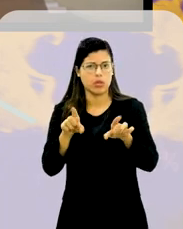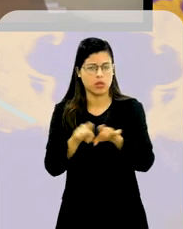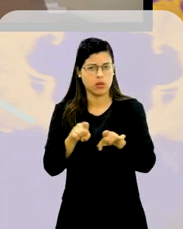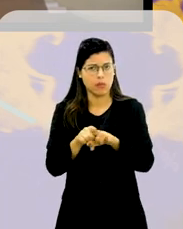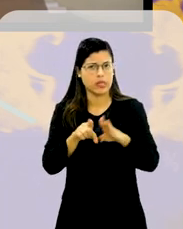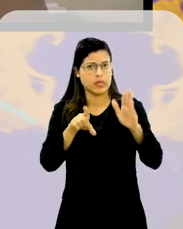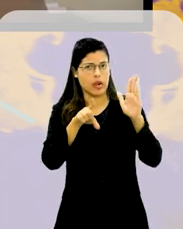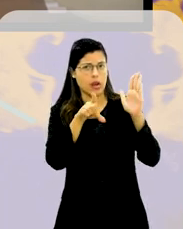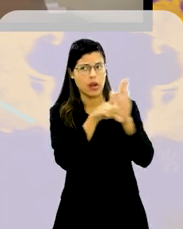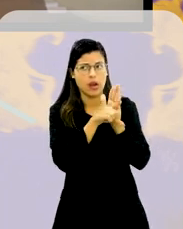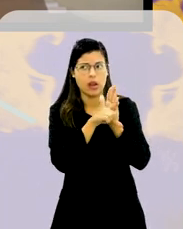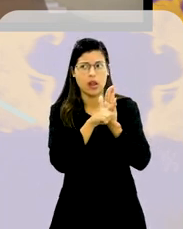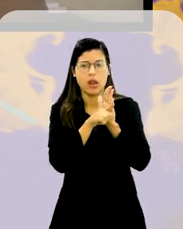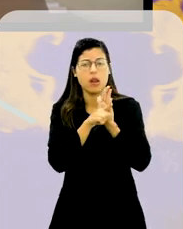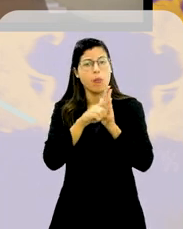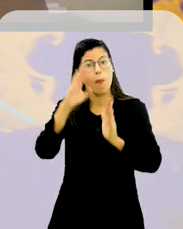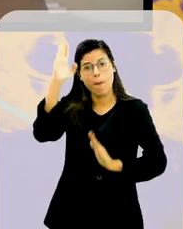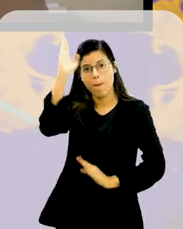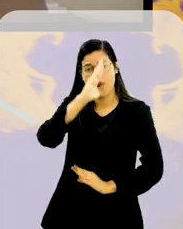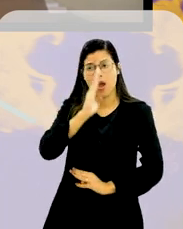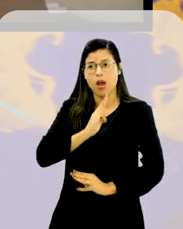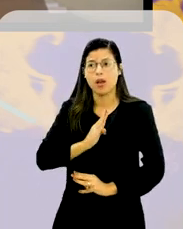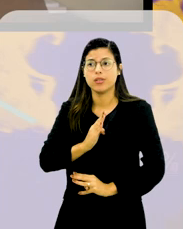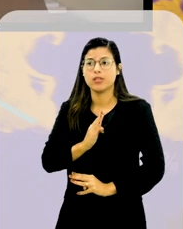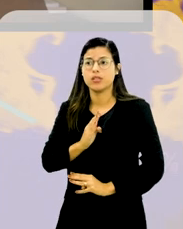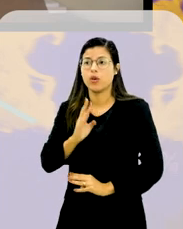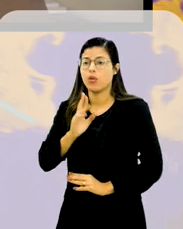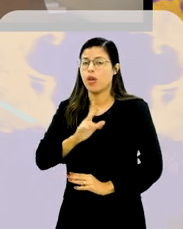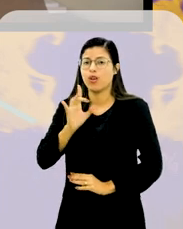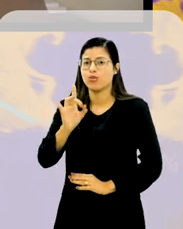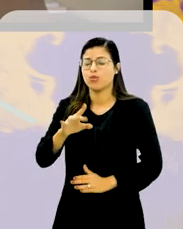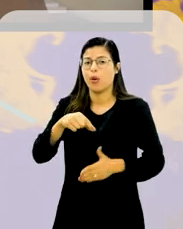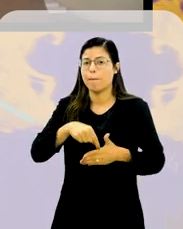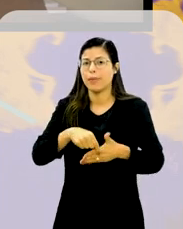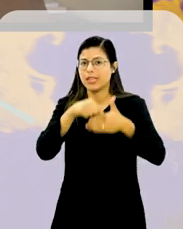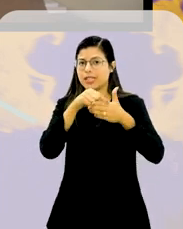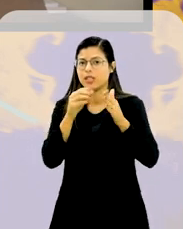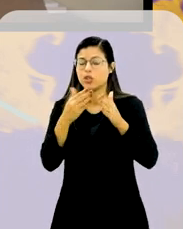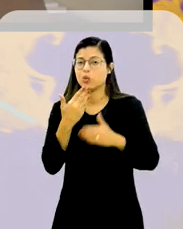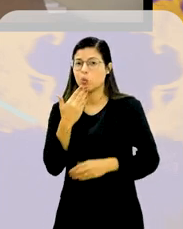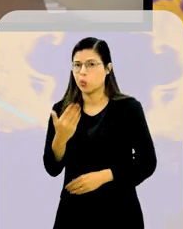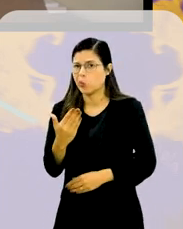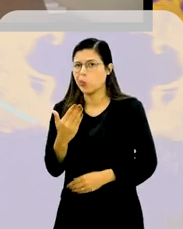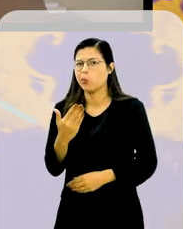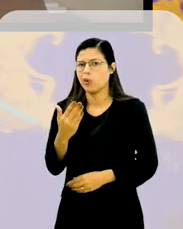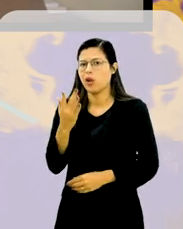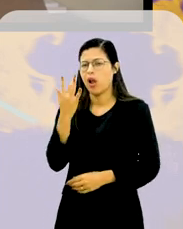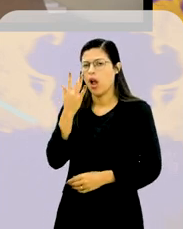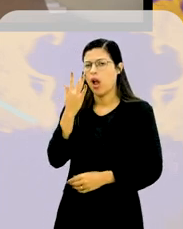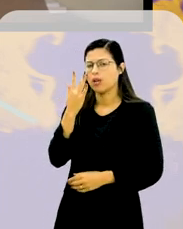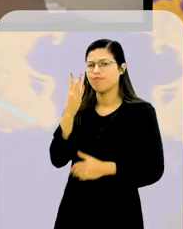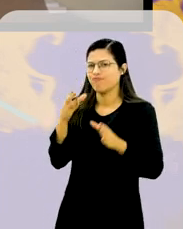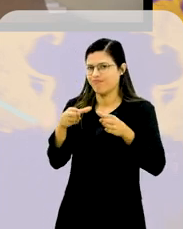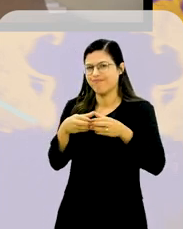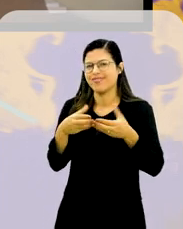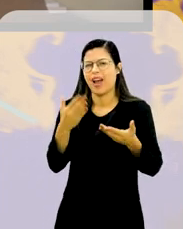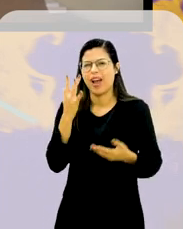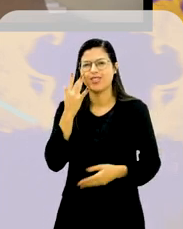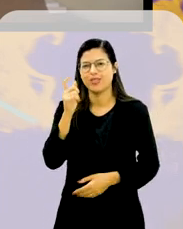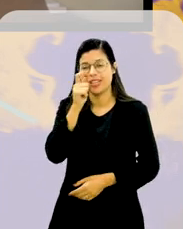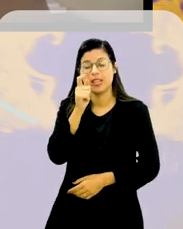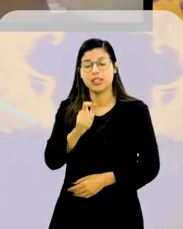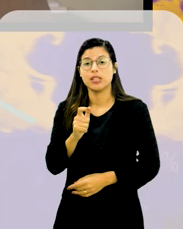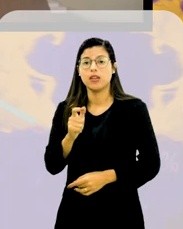até estender essa possível lei pro a de uma maneira geral não apenas para o presidente de um clube eu acho que seria